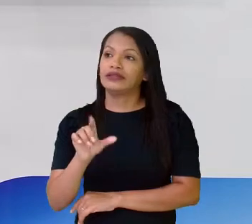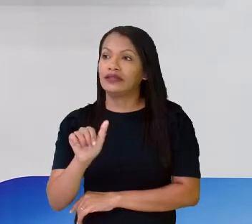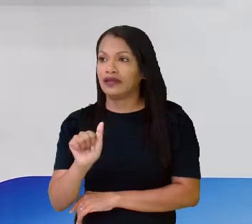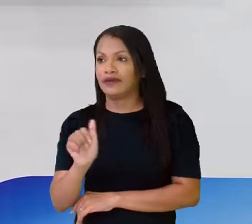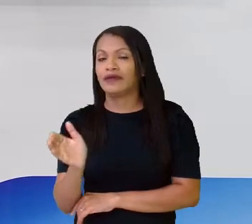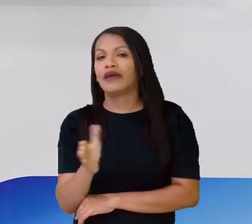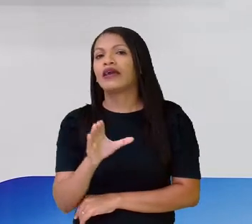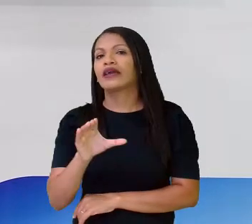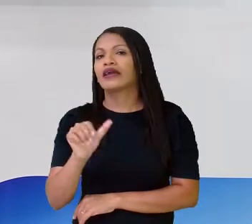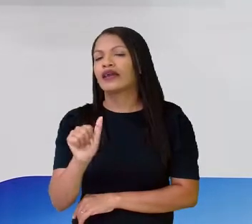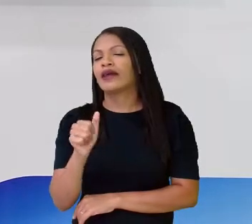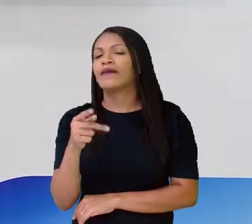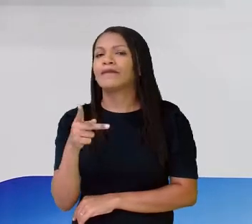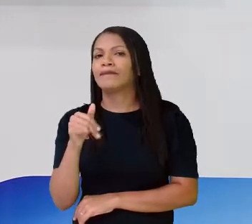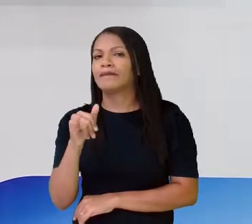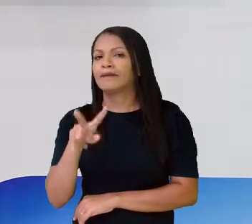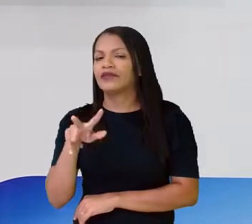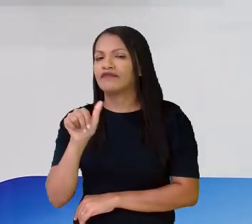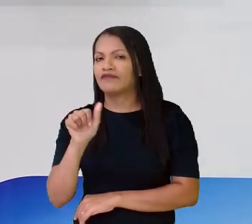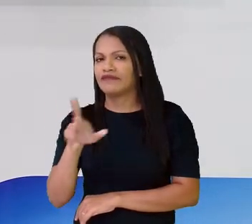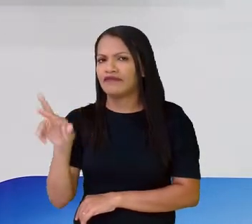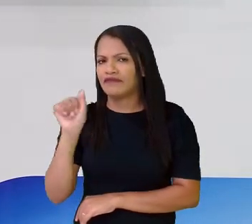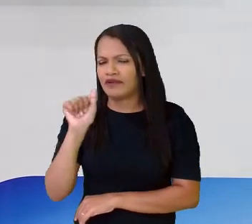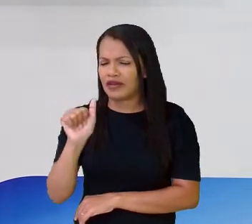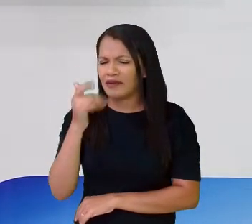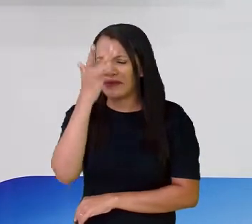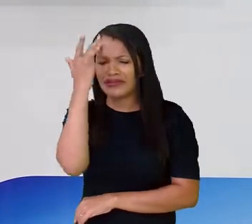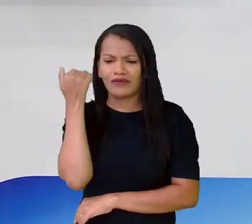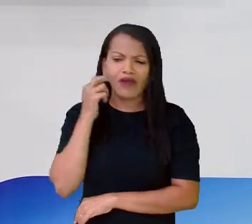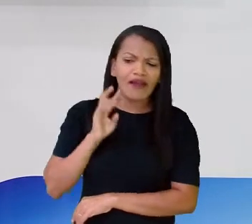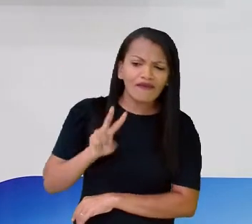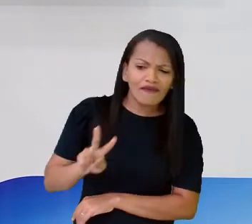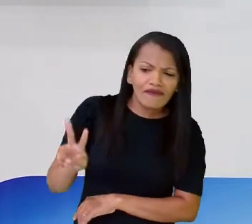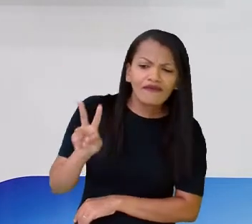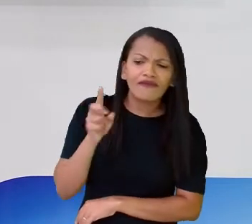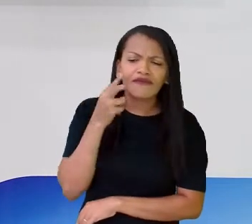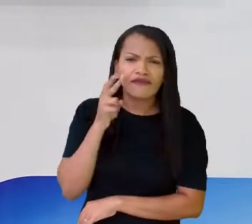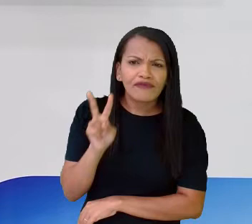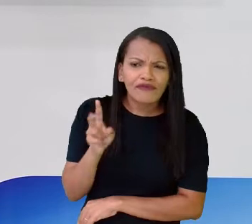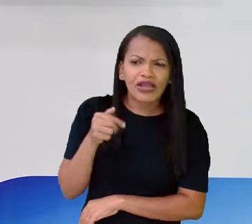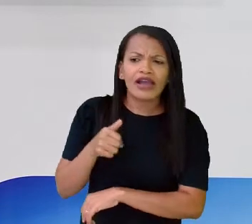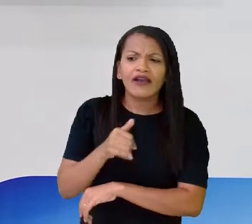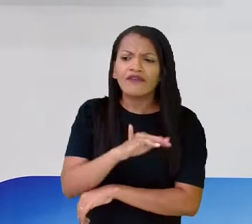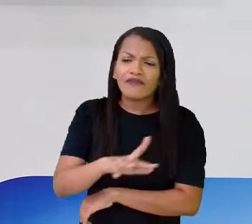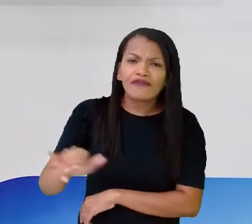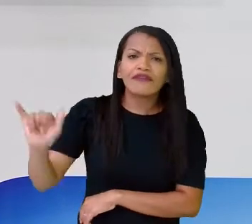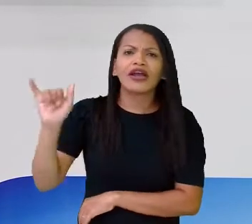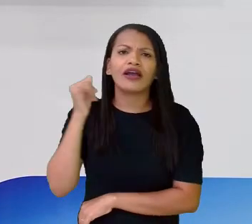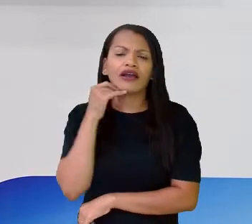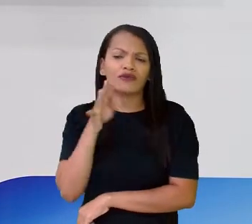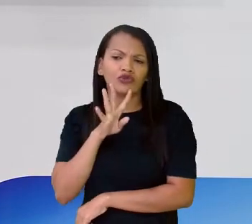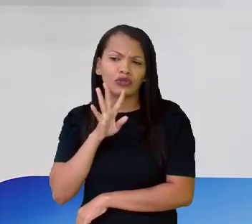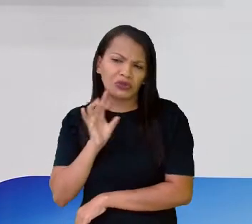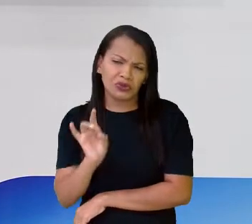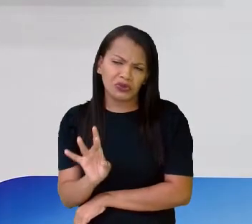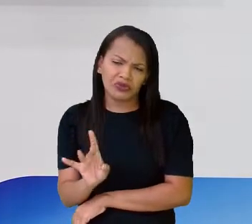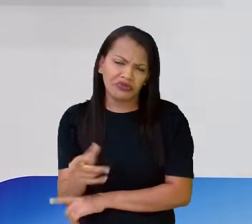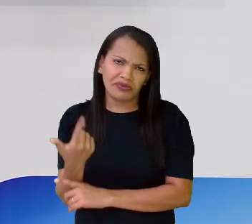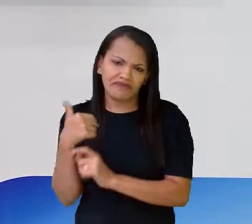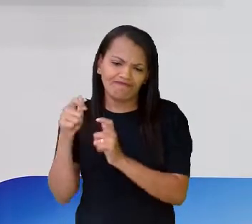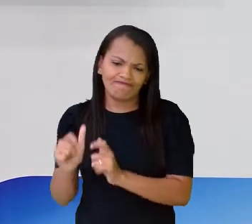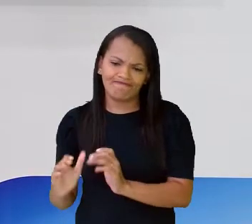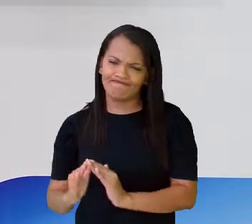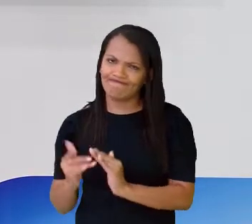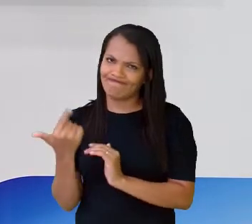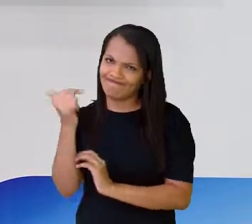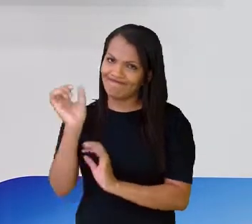outro aventureiro ali conhecer essa região aqui. Então, a gente já está percebendo que são locais bastante diferentes. E agora,